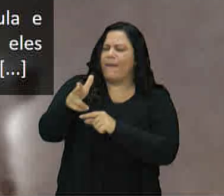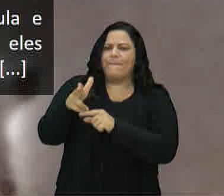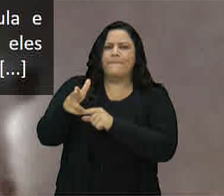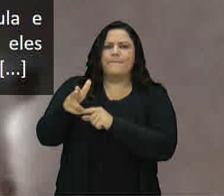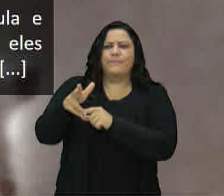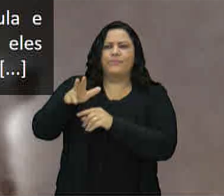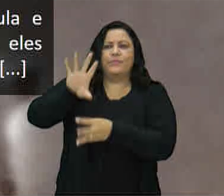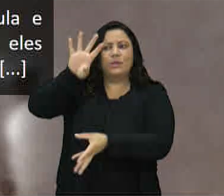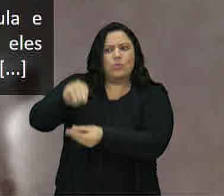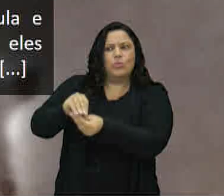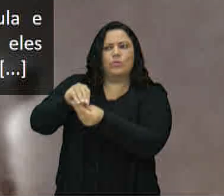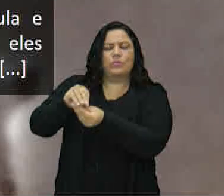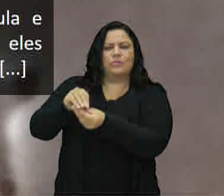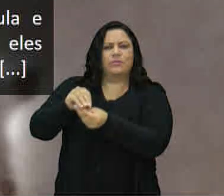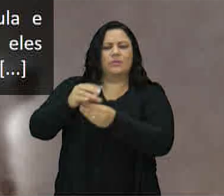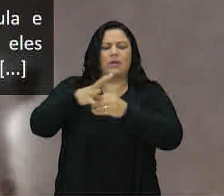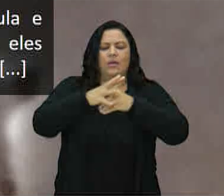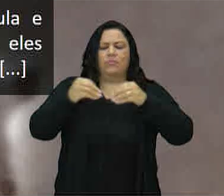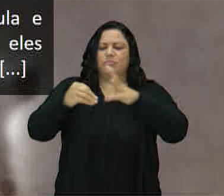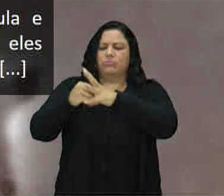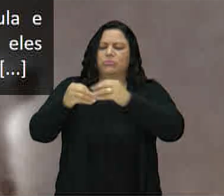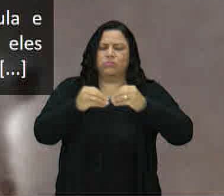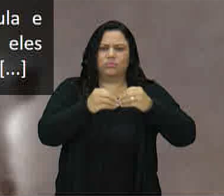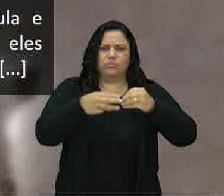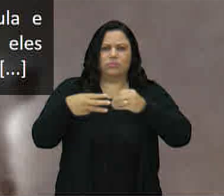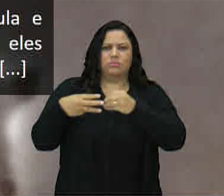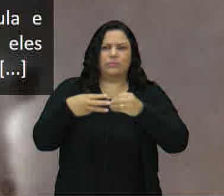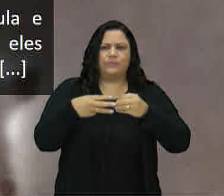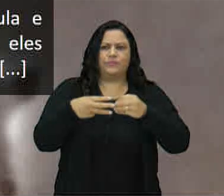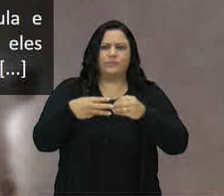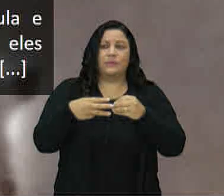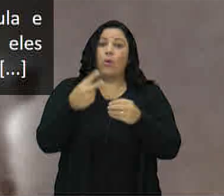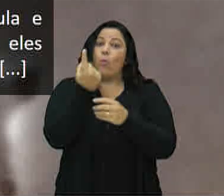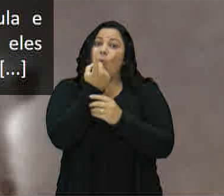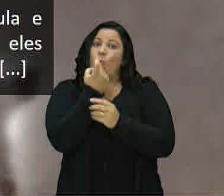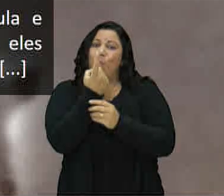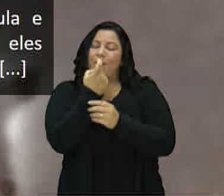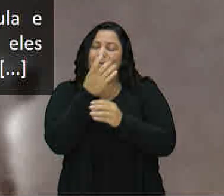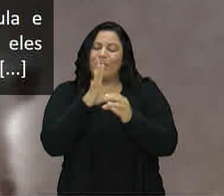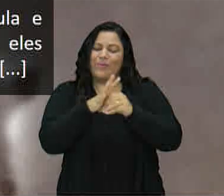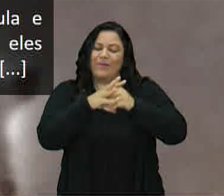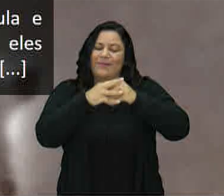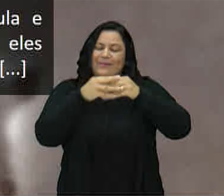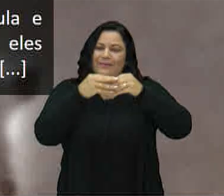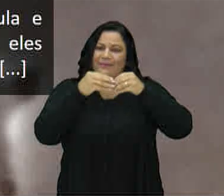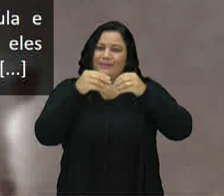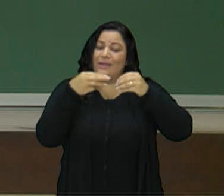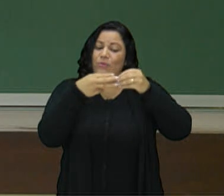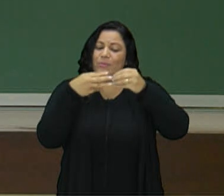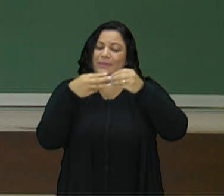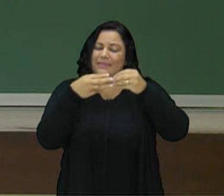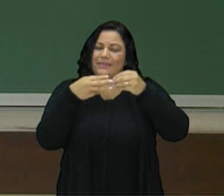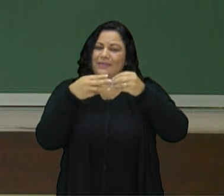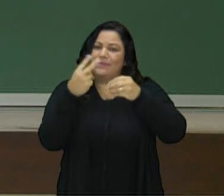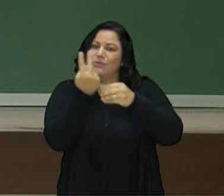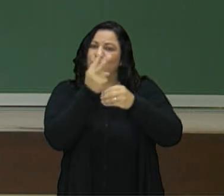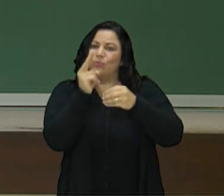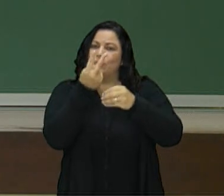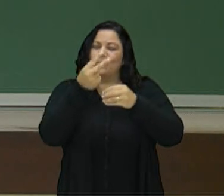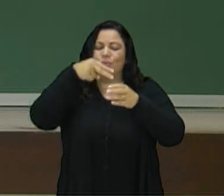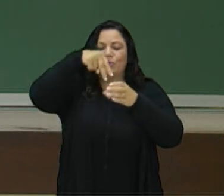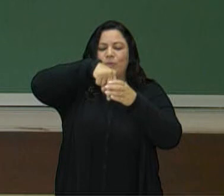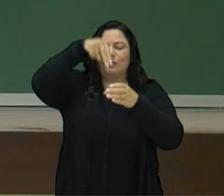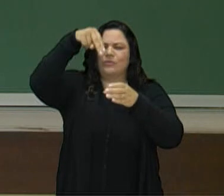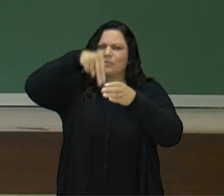divisão. Isso levou à criação de uma célula com dois núcleos. Então, eles permitiram que ele duplicasse, fizesse